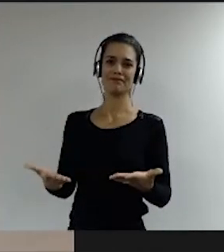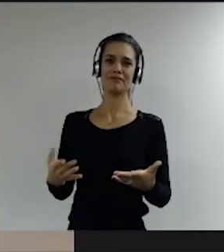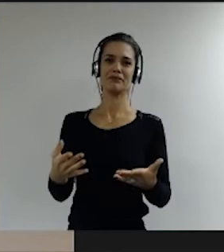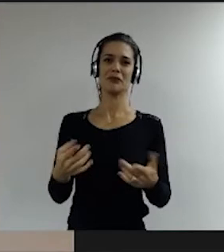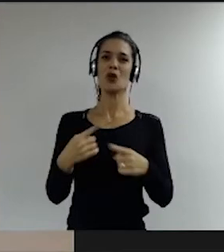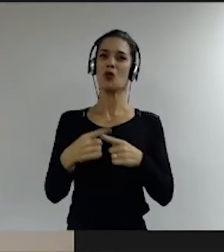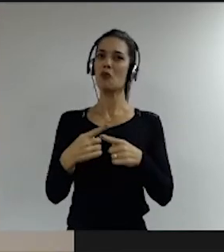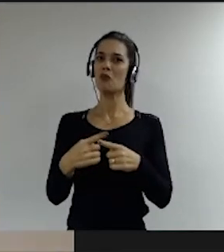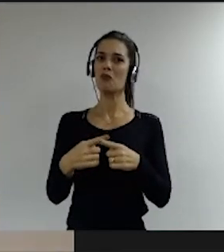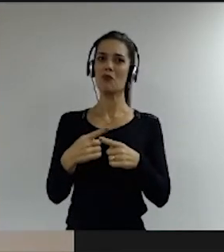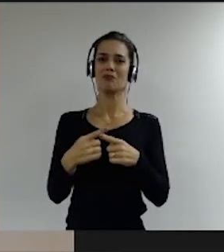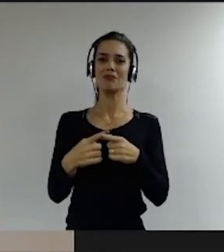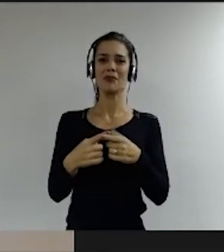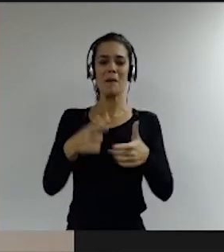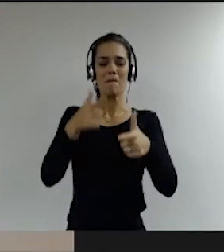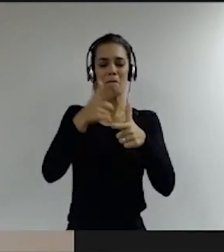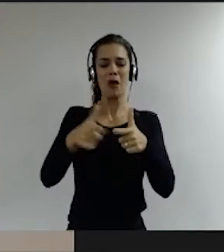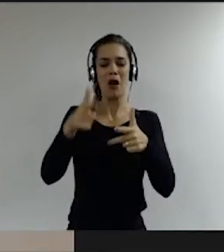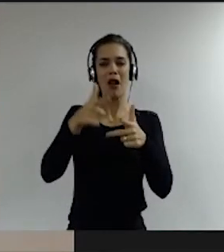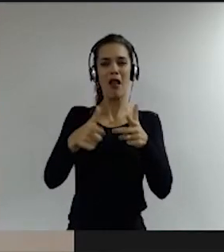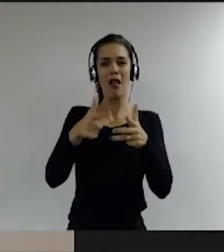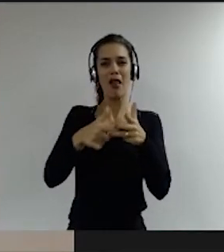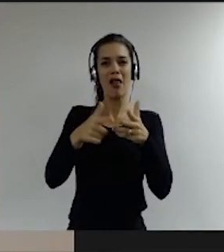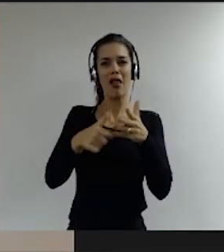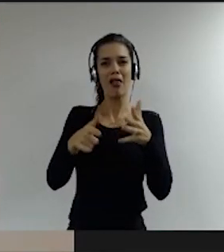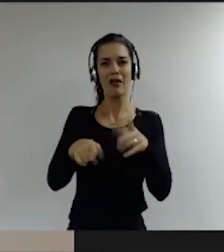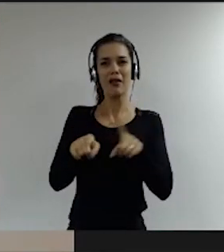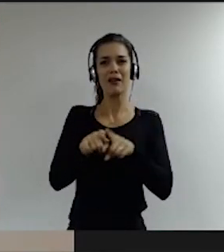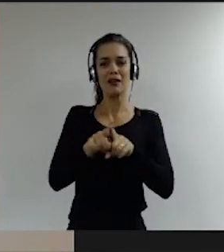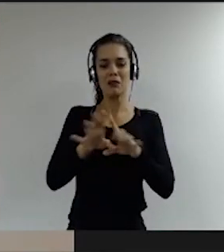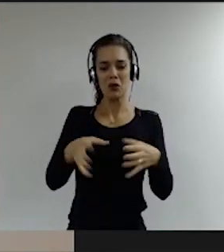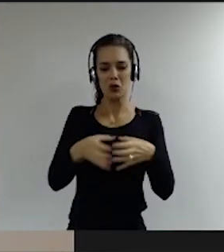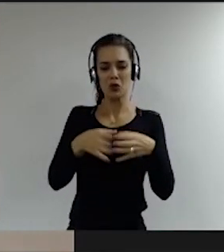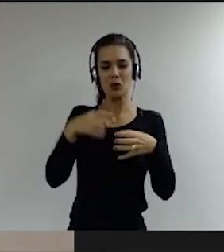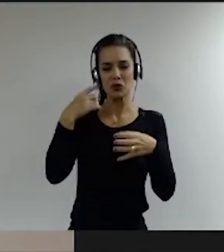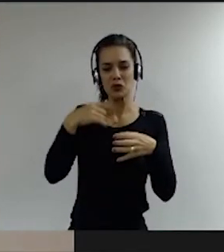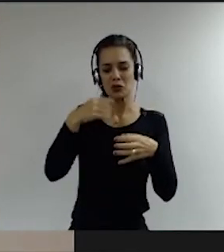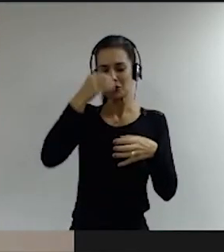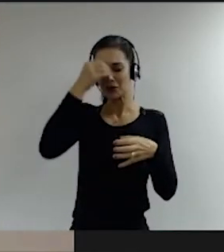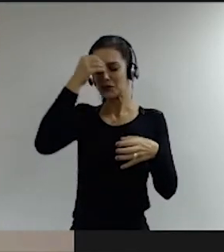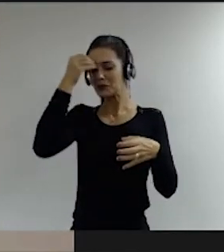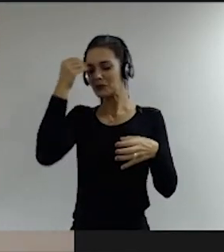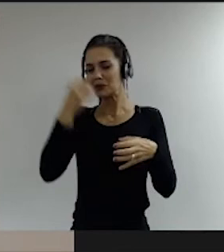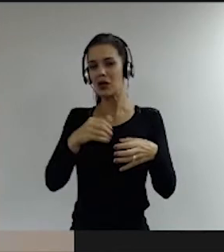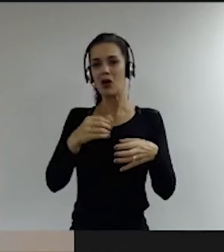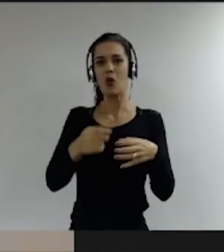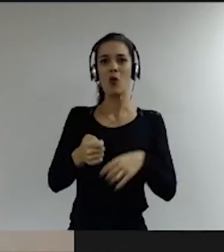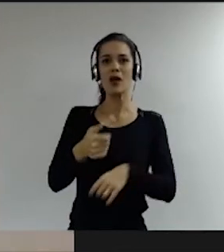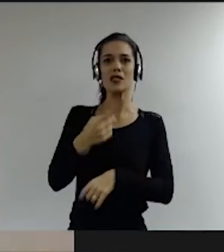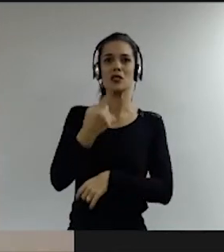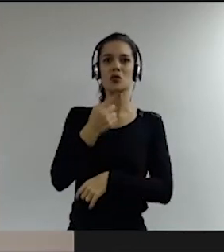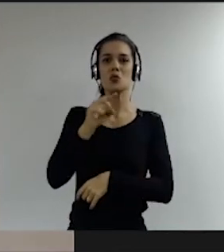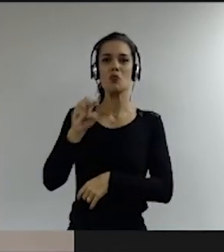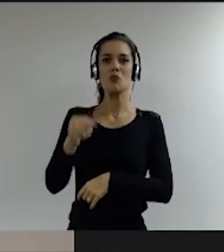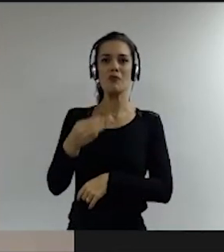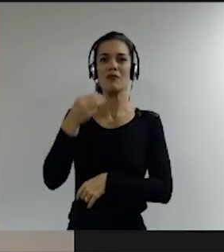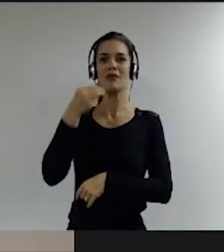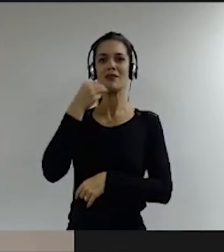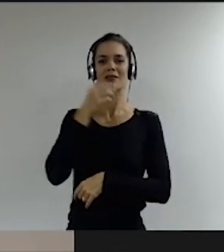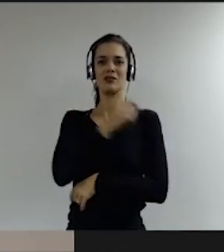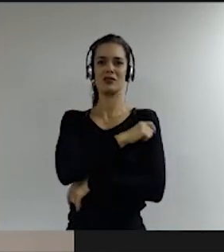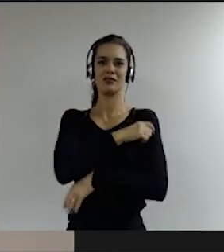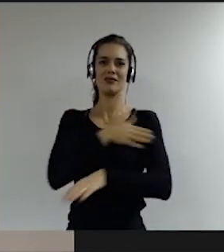esse estuário de problemas, essa frustração coletiva de quase 1 milhão de estudantes que vão